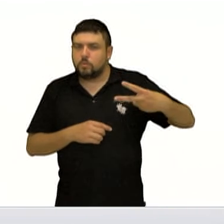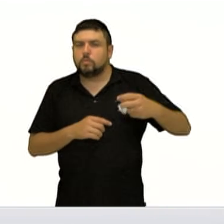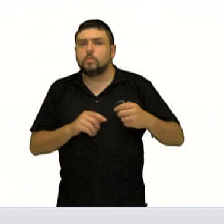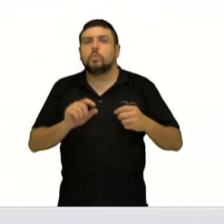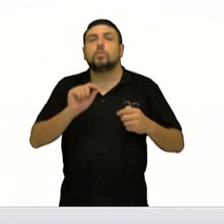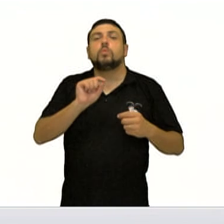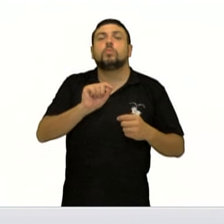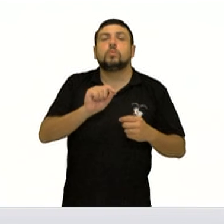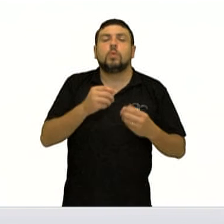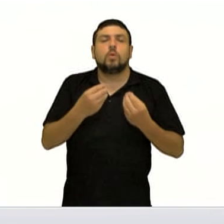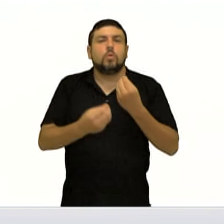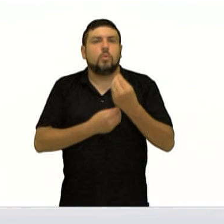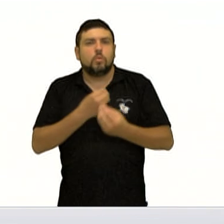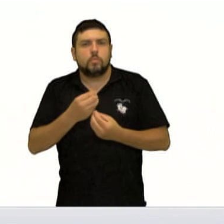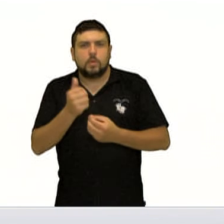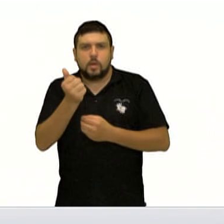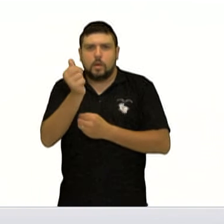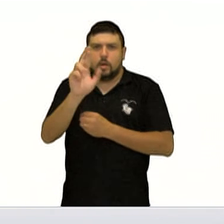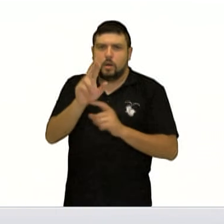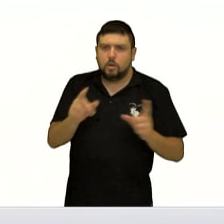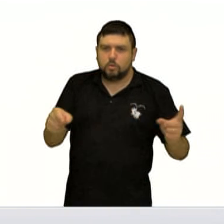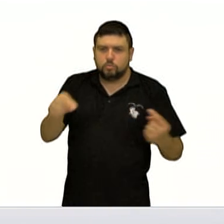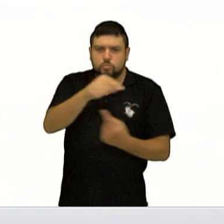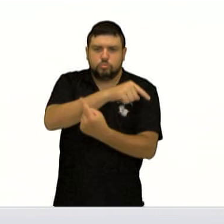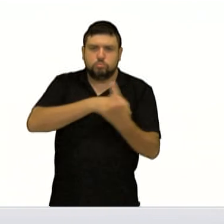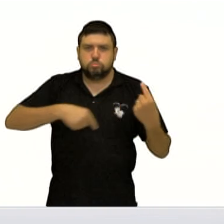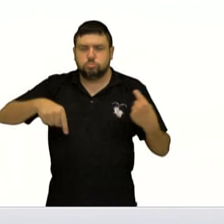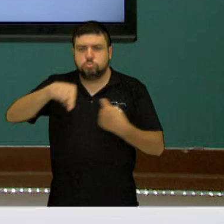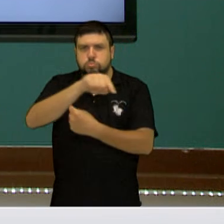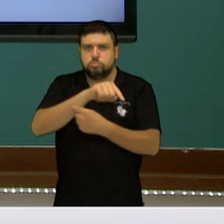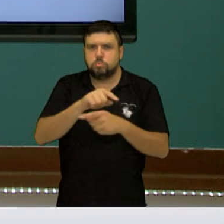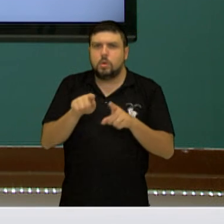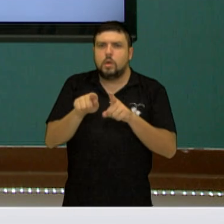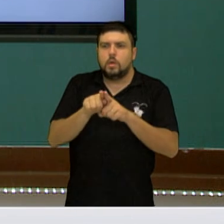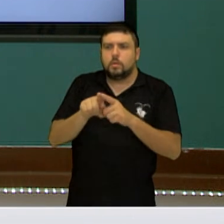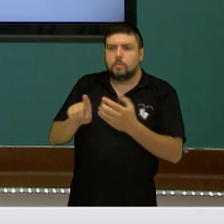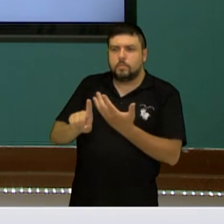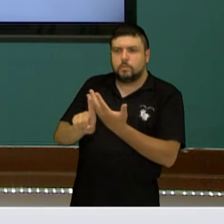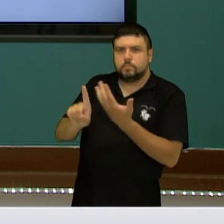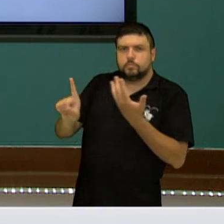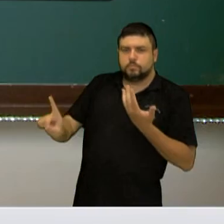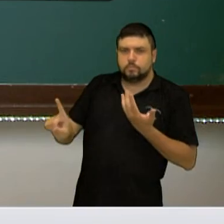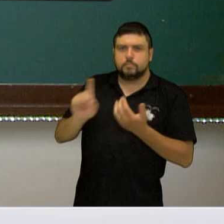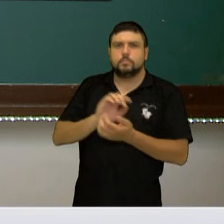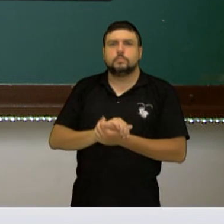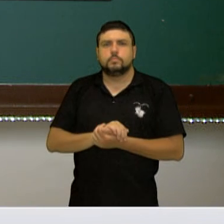sobre a circulação do ar e o isolamento dos demais da casa. Isso é bem